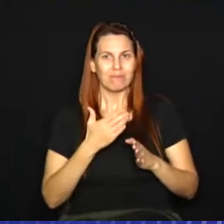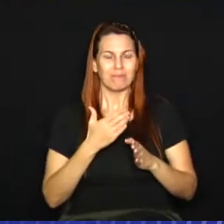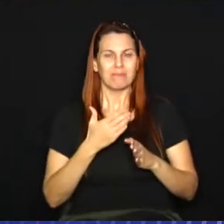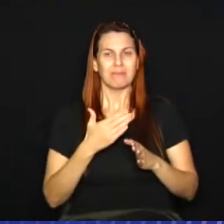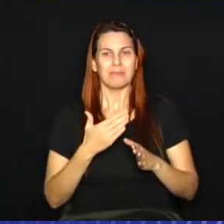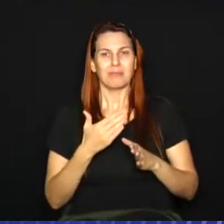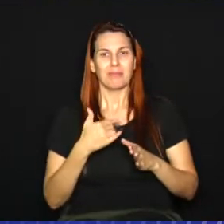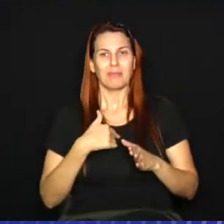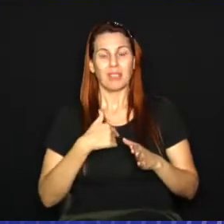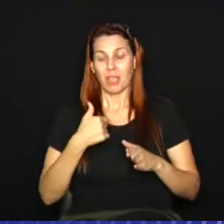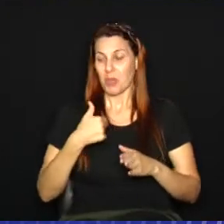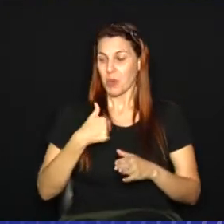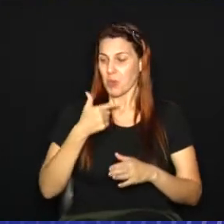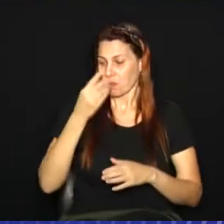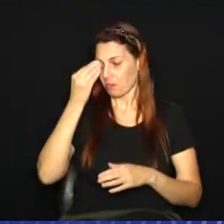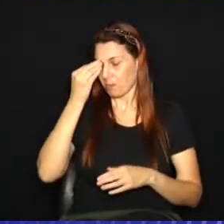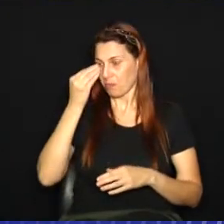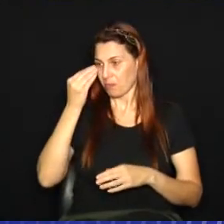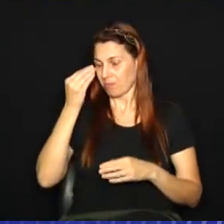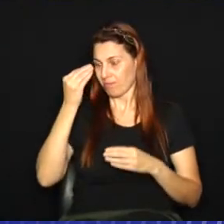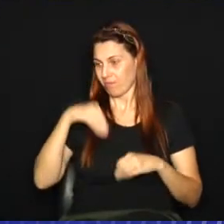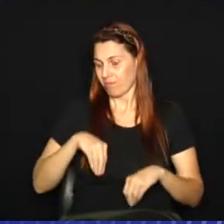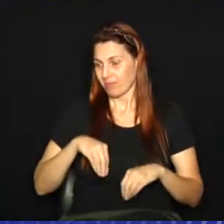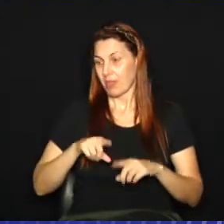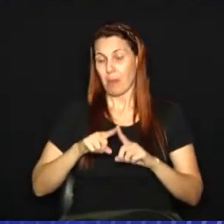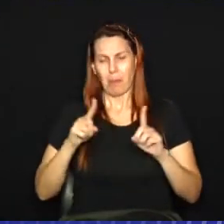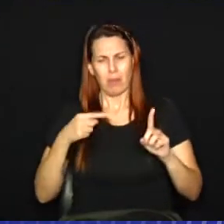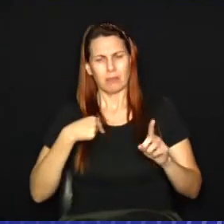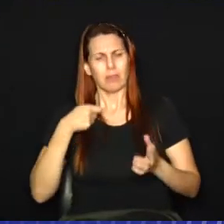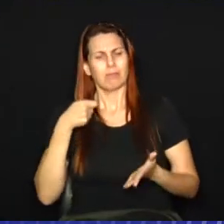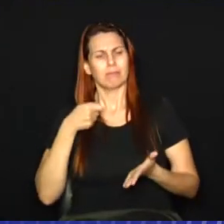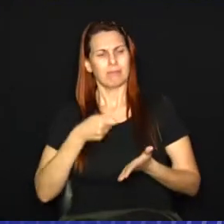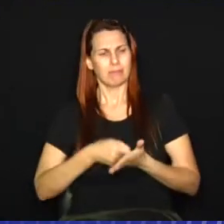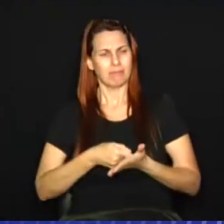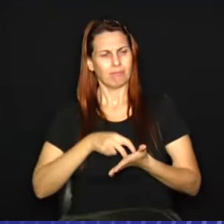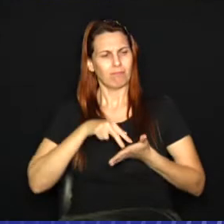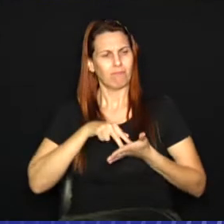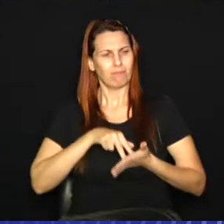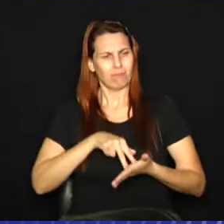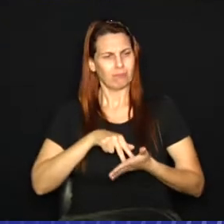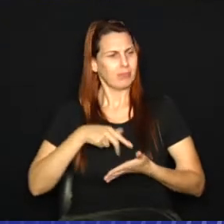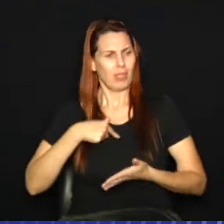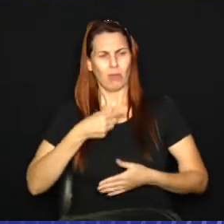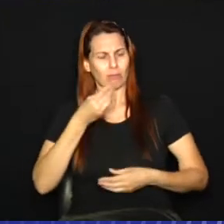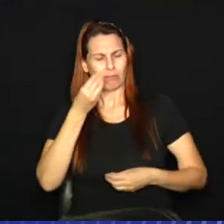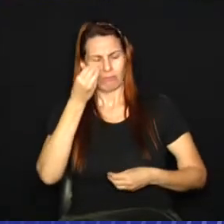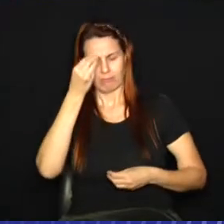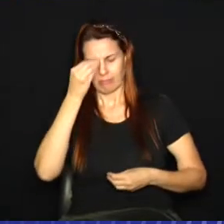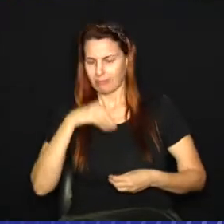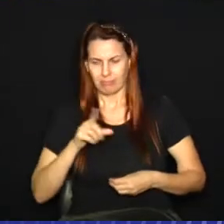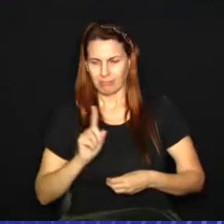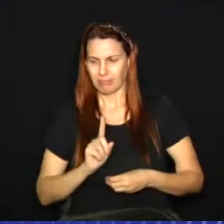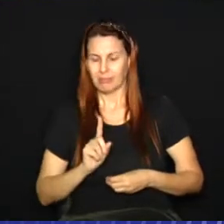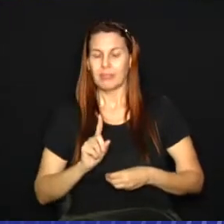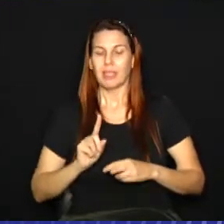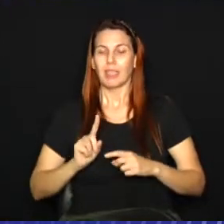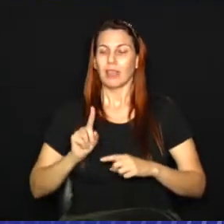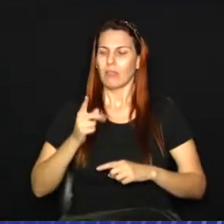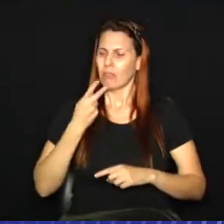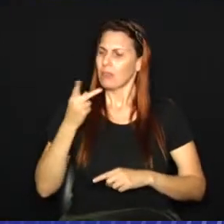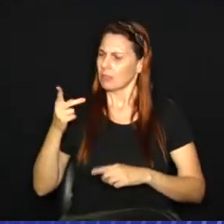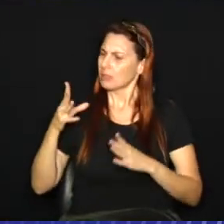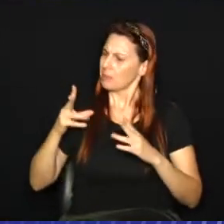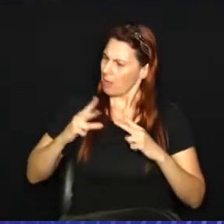que eu desistisse. Eu, firmemente, né, o bom brasileiro não desiste. Eu falei, não, você